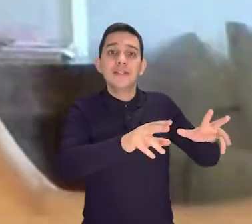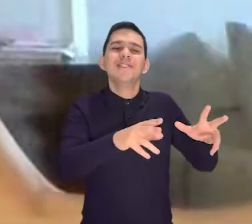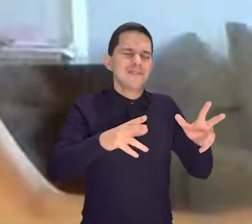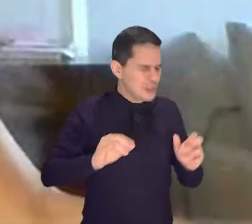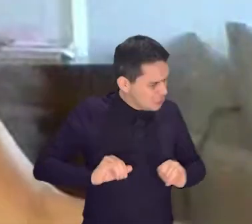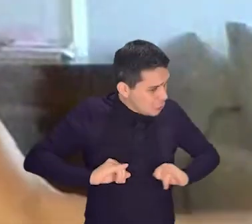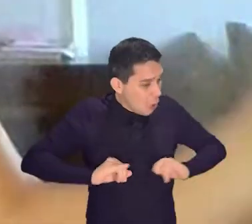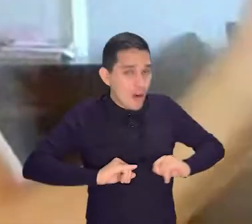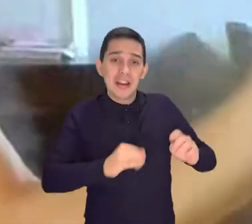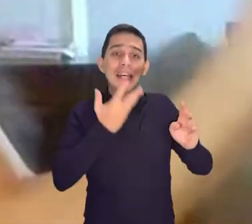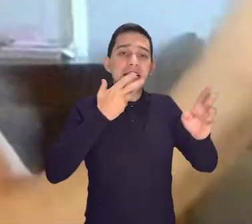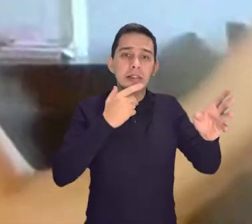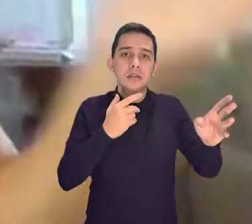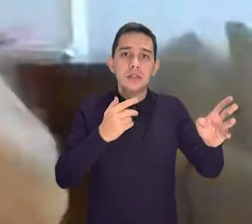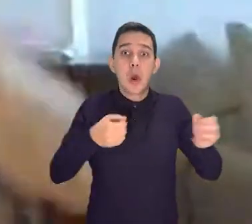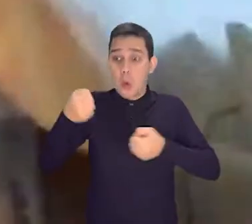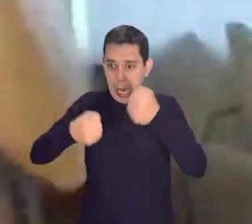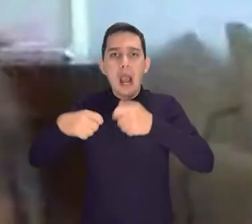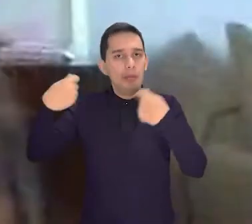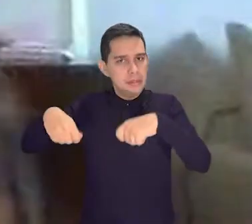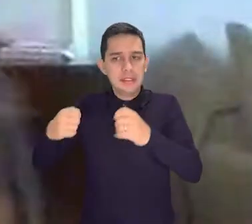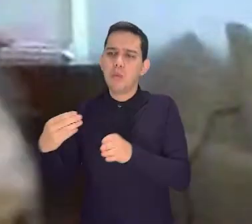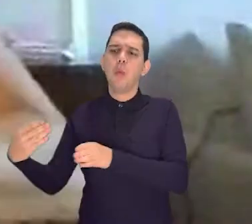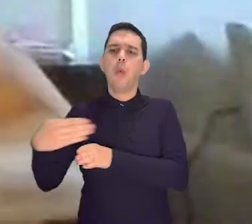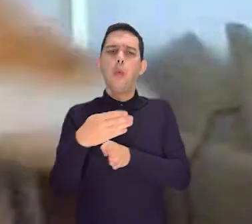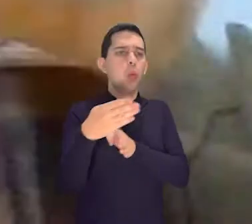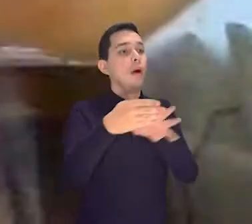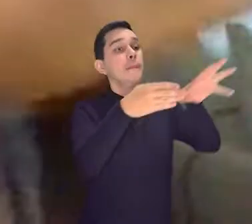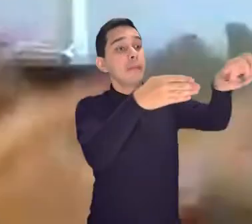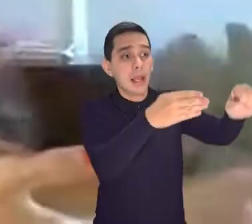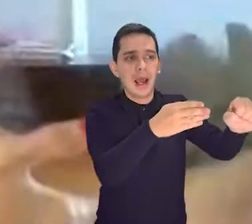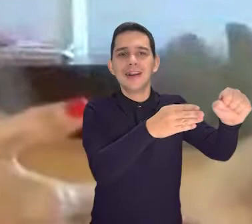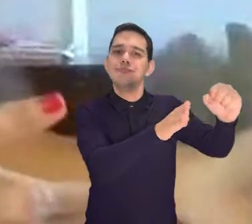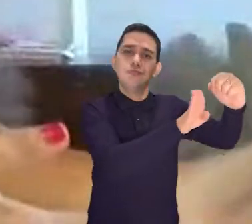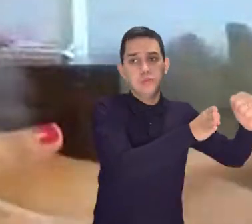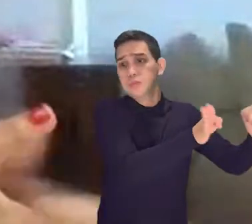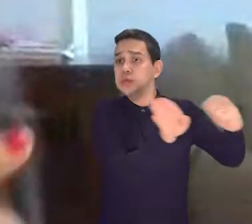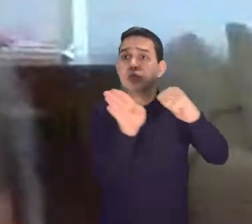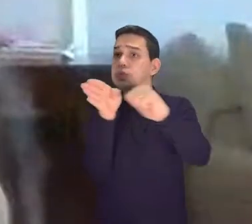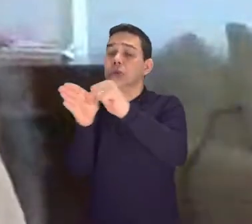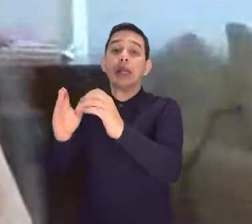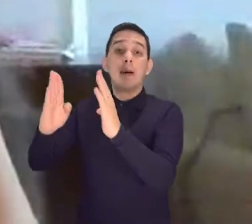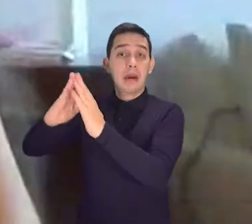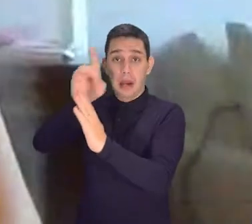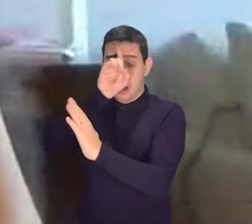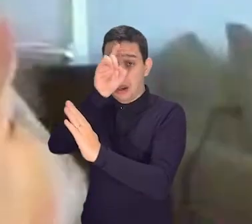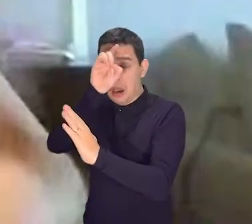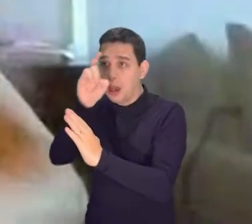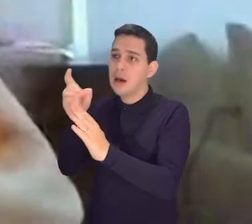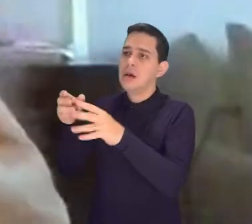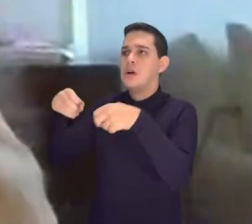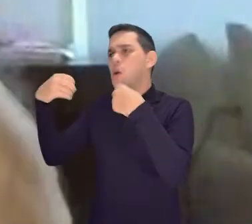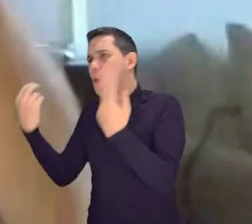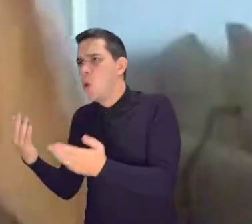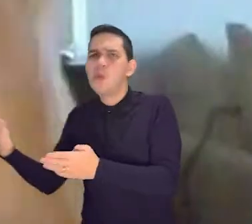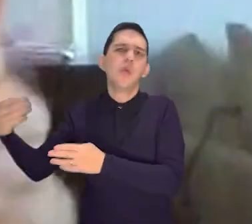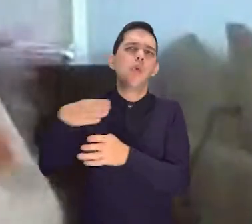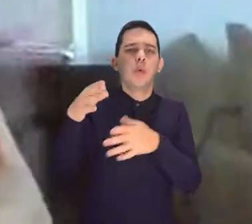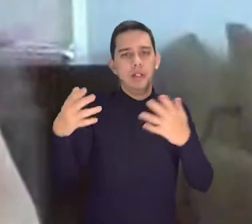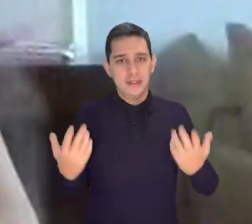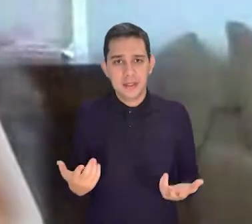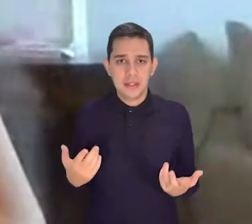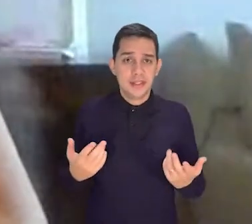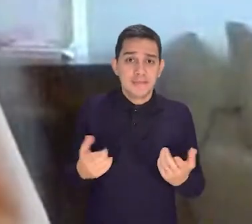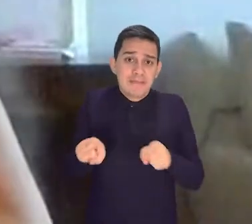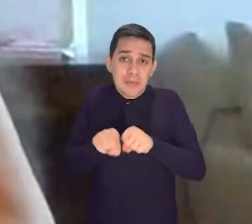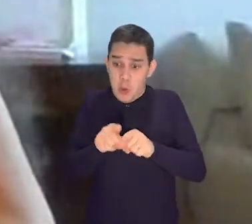sexualmente, está sofrendo maus tratos, etc. Às vezes é necessário para poder levá-la para atendimento, seja de saúde, seja